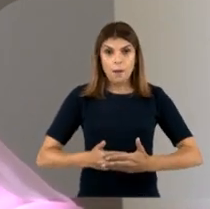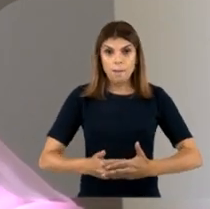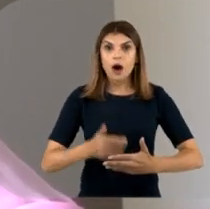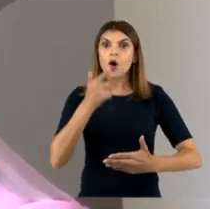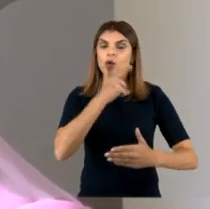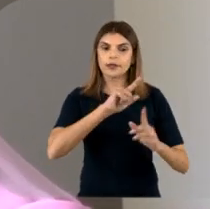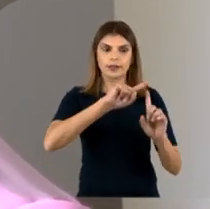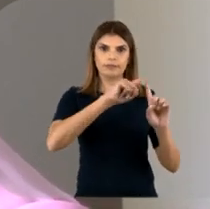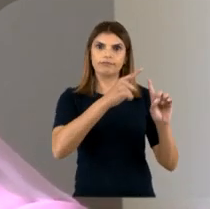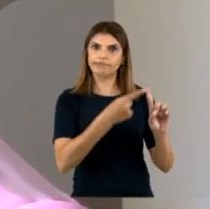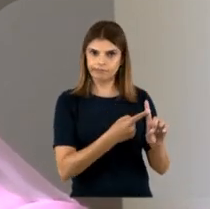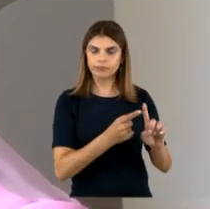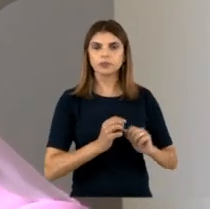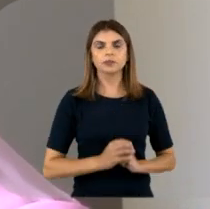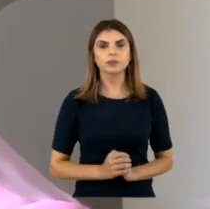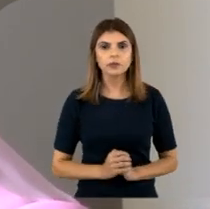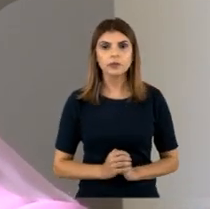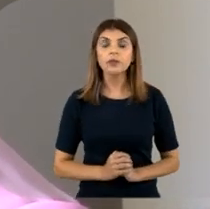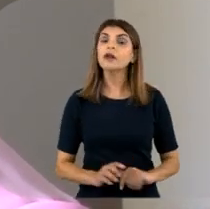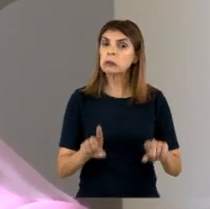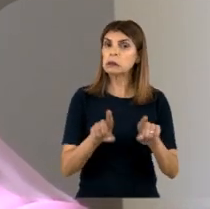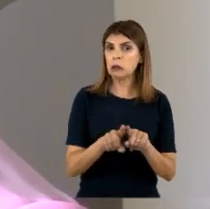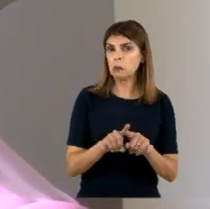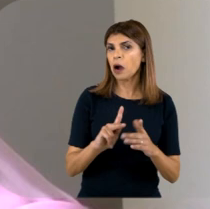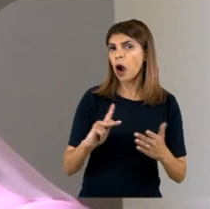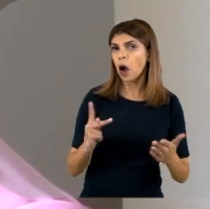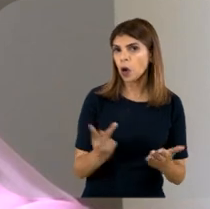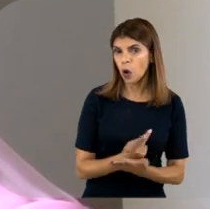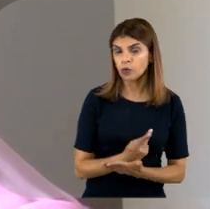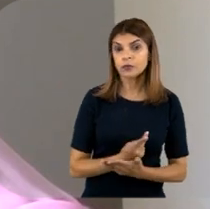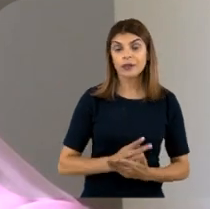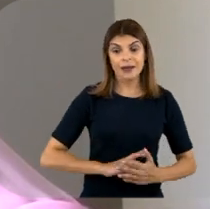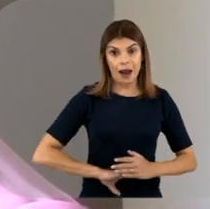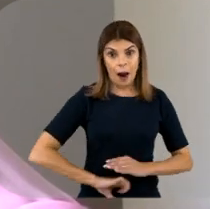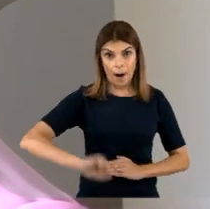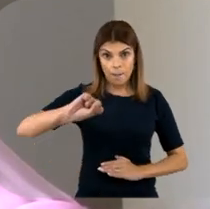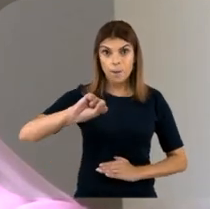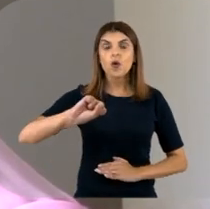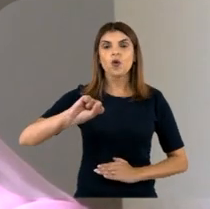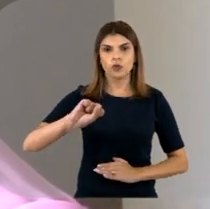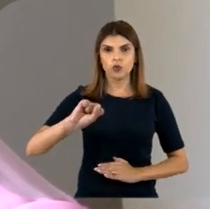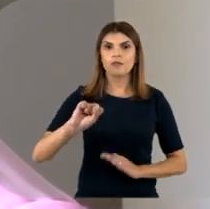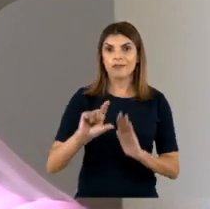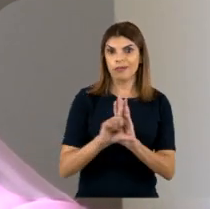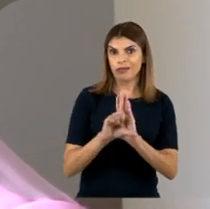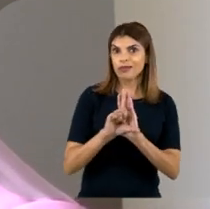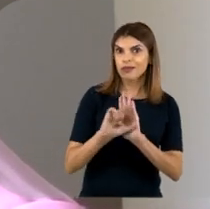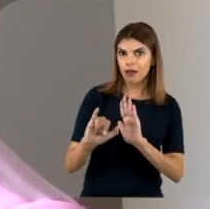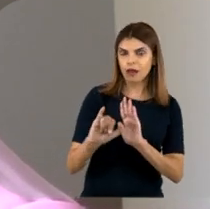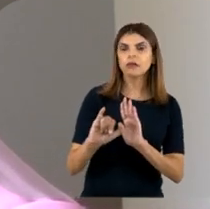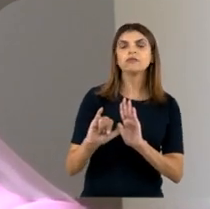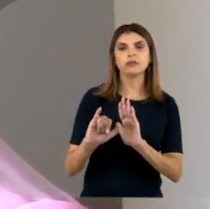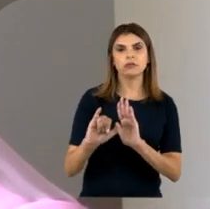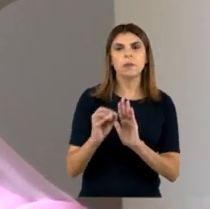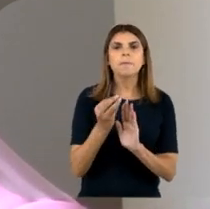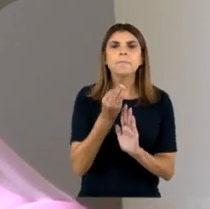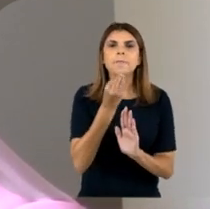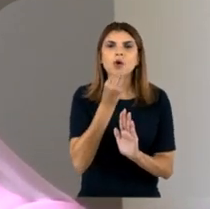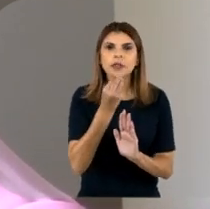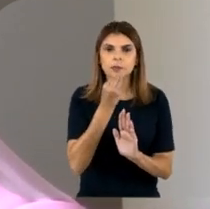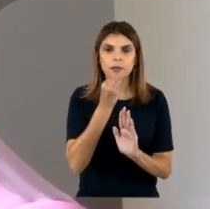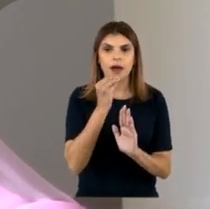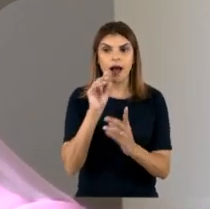desenvolver. Isso, no caso de aborto legal, que é a única possibilidade